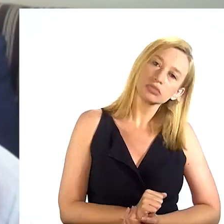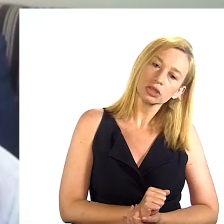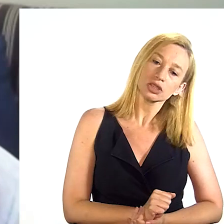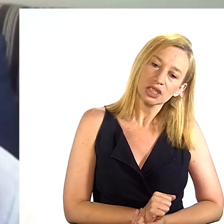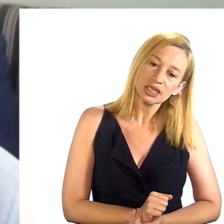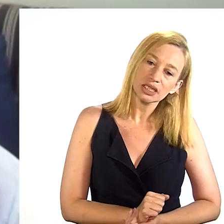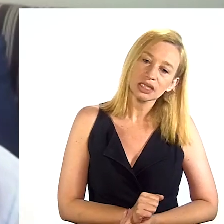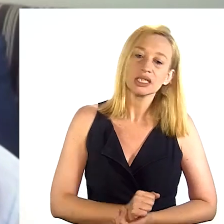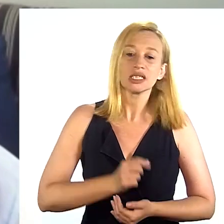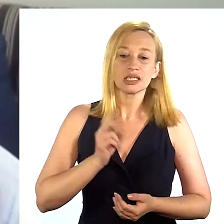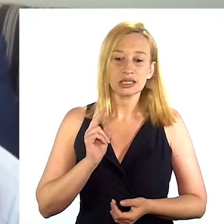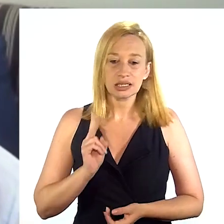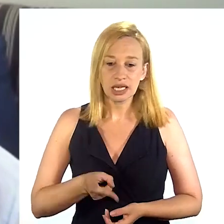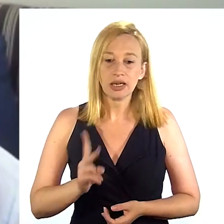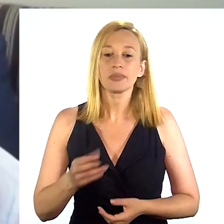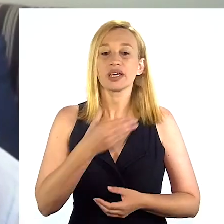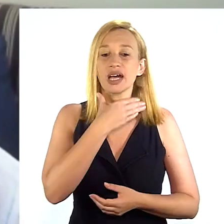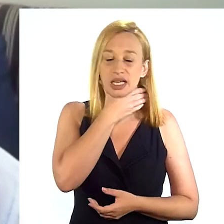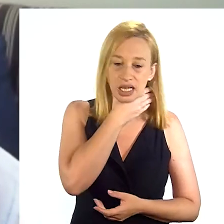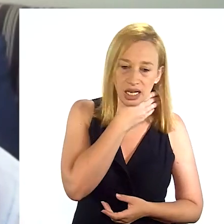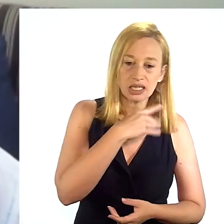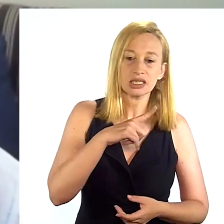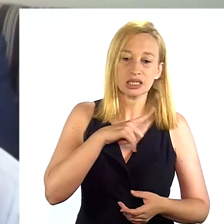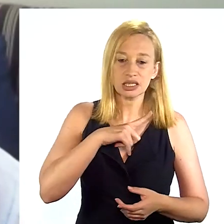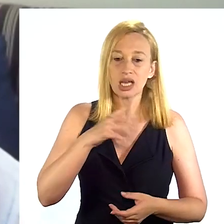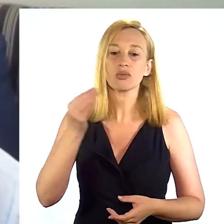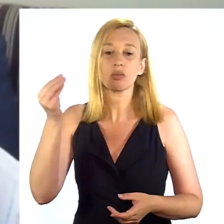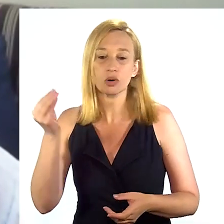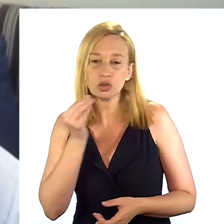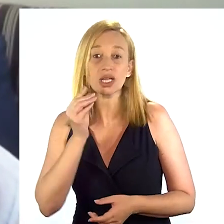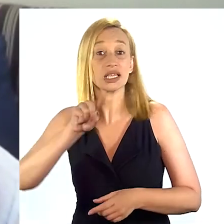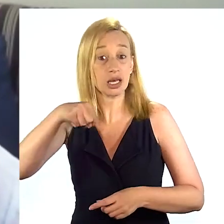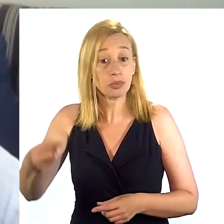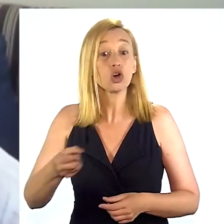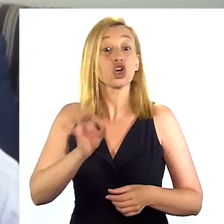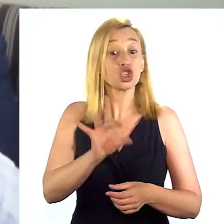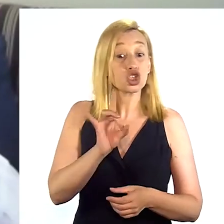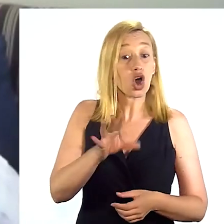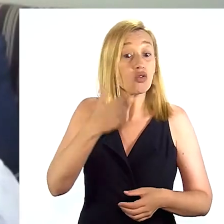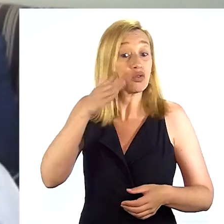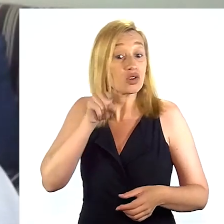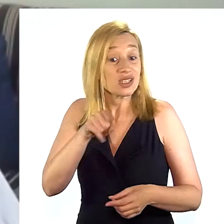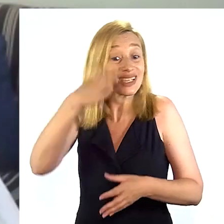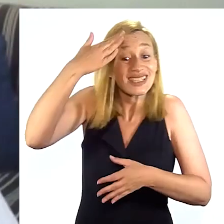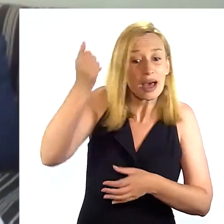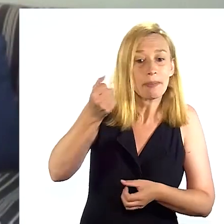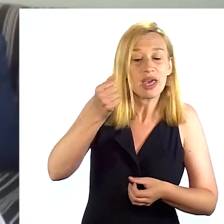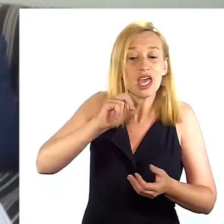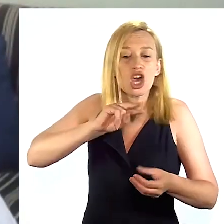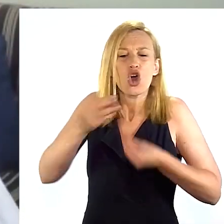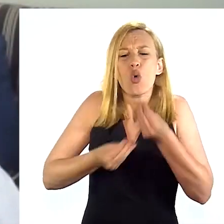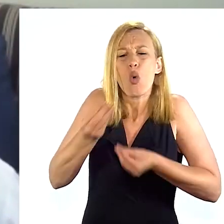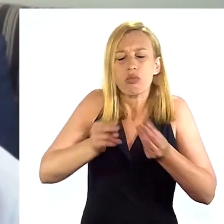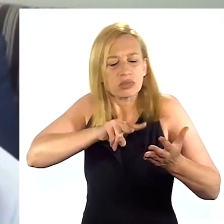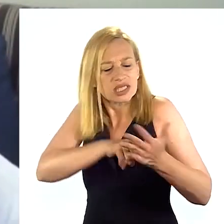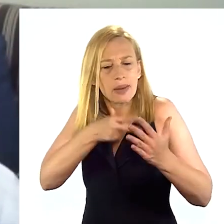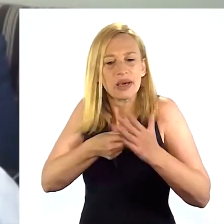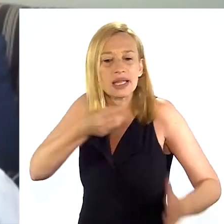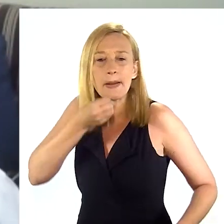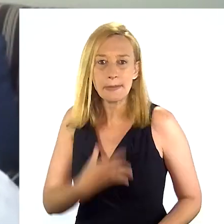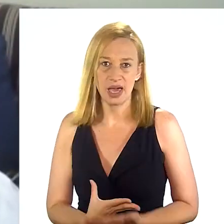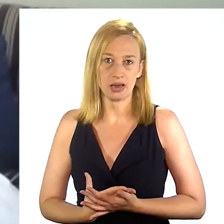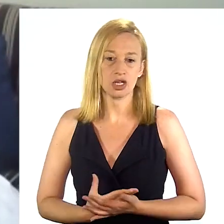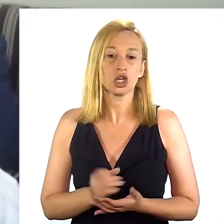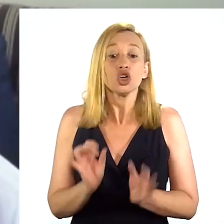oportunidade. Toda grande crise gera uma boa oportunidade. É só questão de você saber interpretar isso